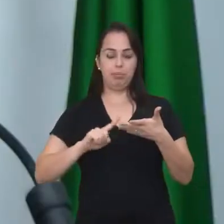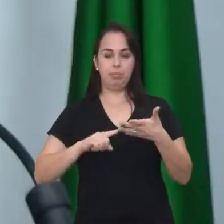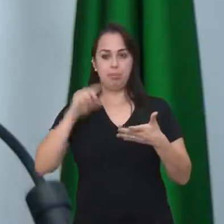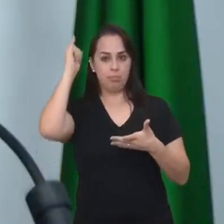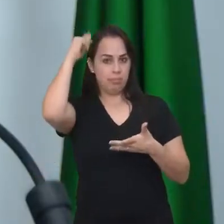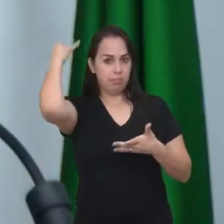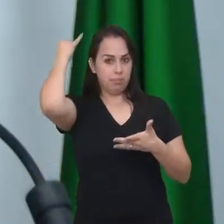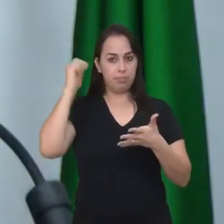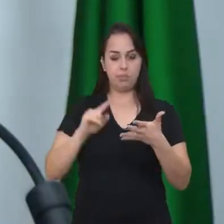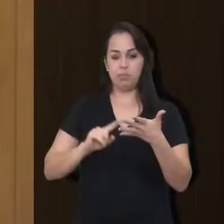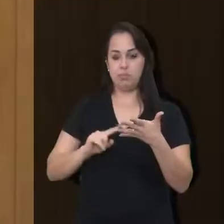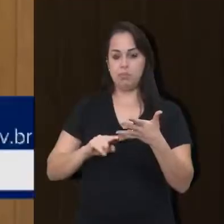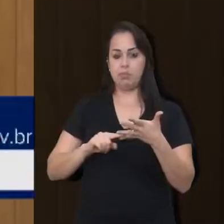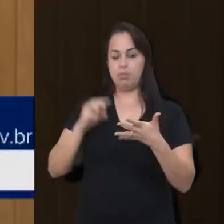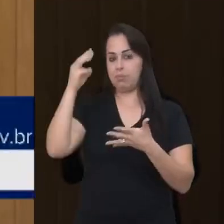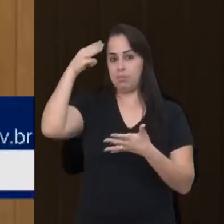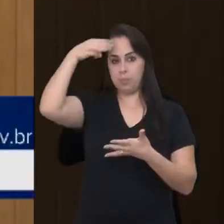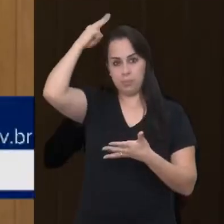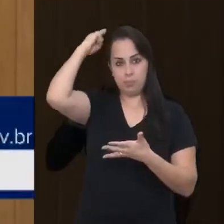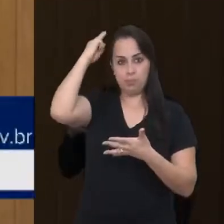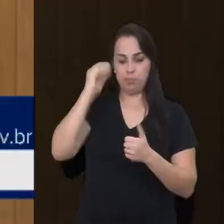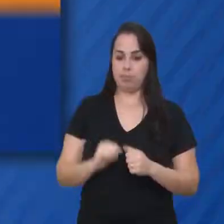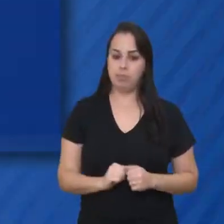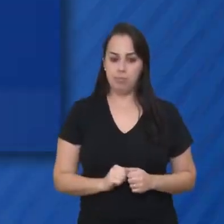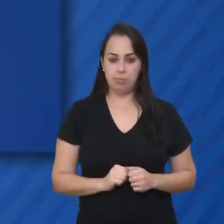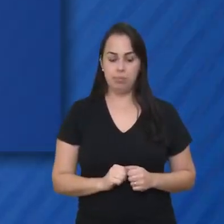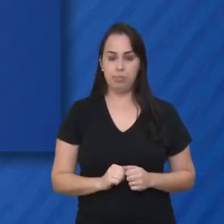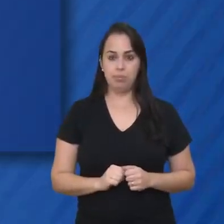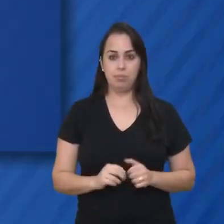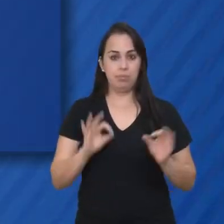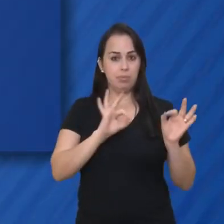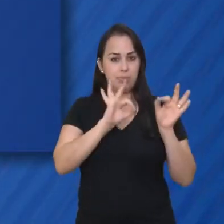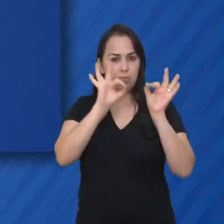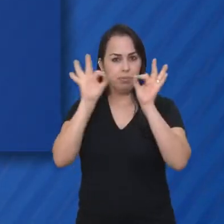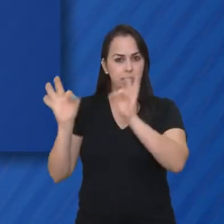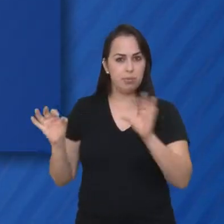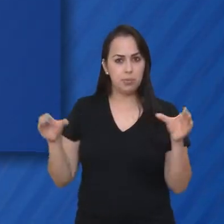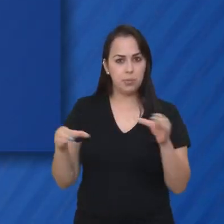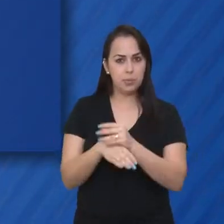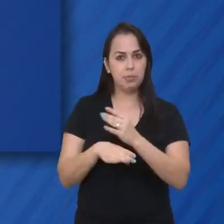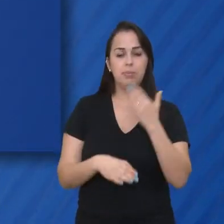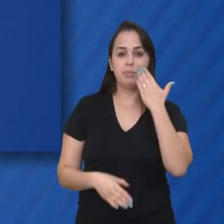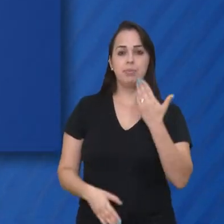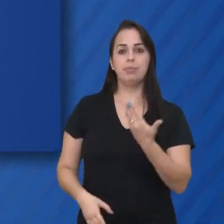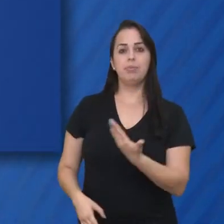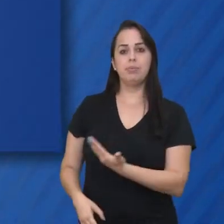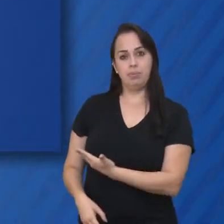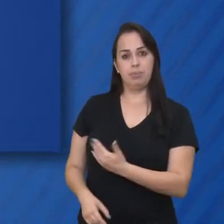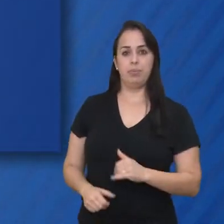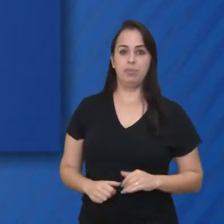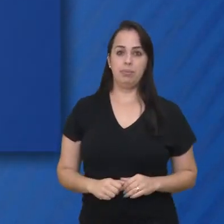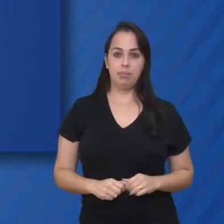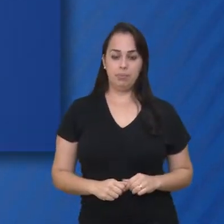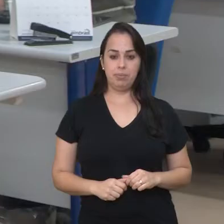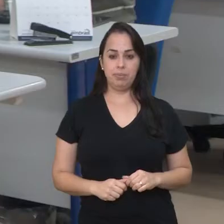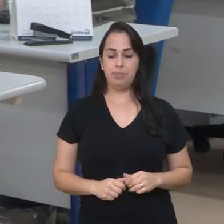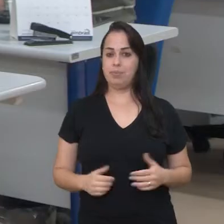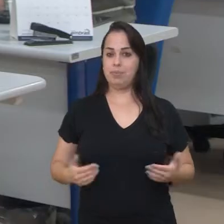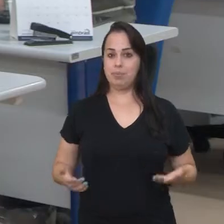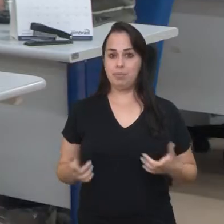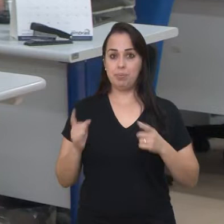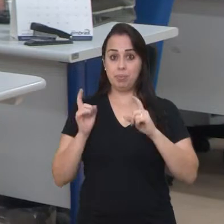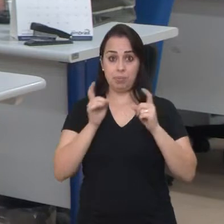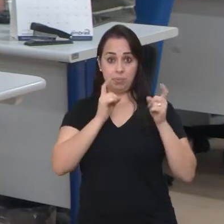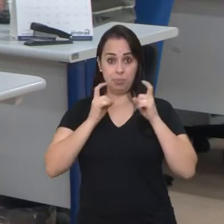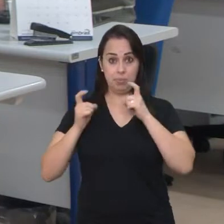Academia, Dr. José Cláudio e Milton Vieira Filho. A sessão na íntegra você confere no nosso canal do YouTube. E